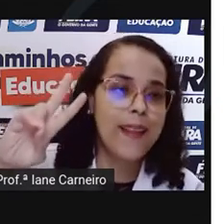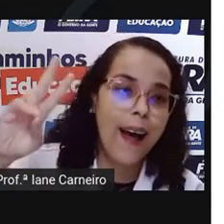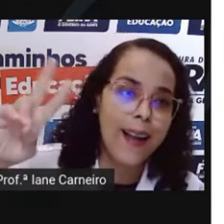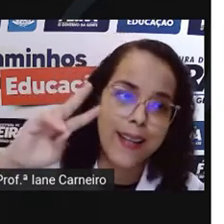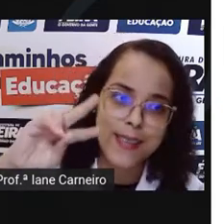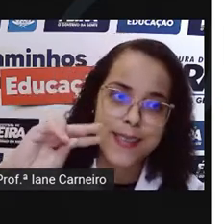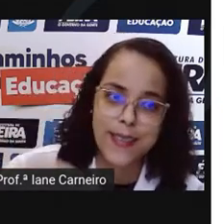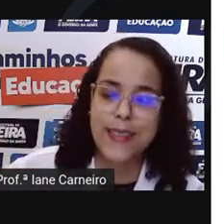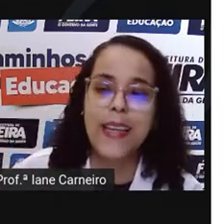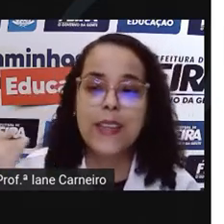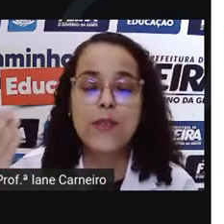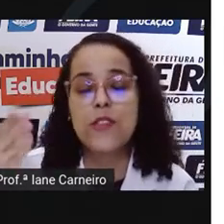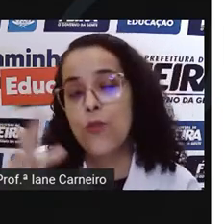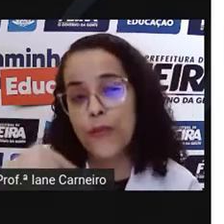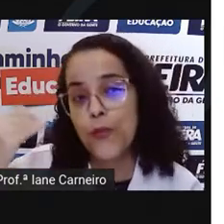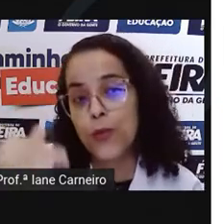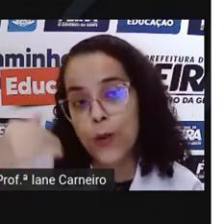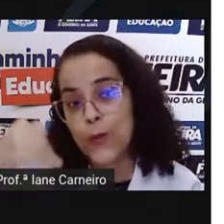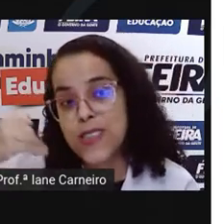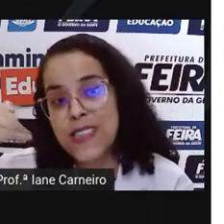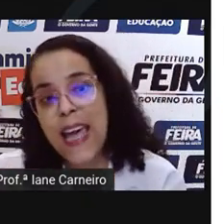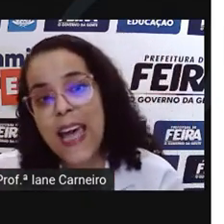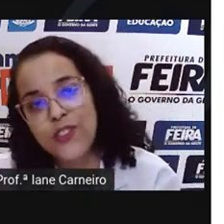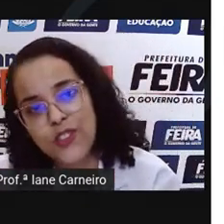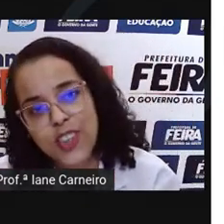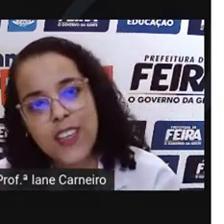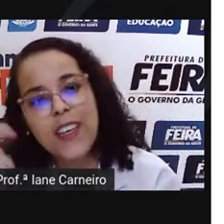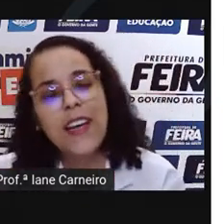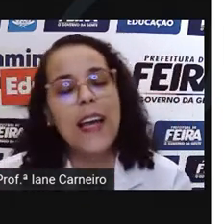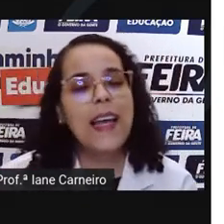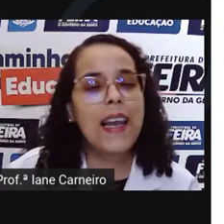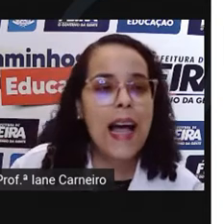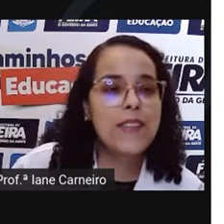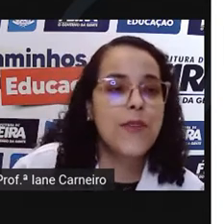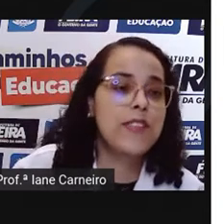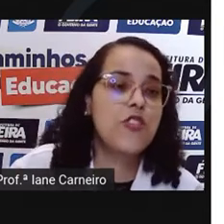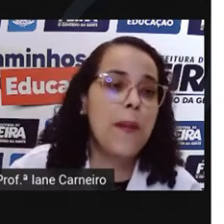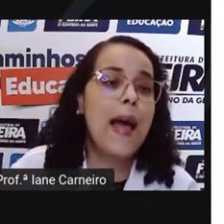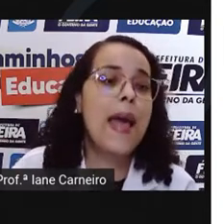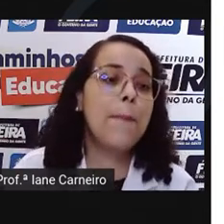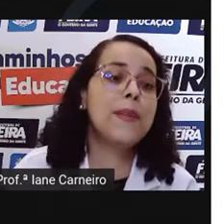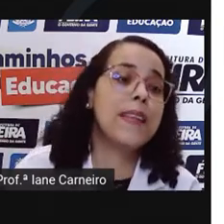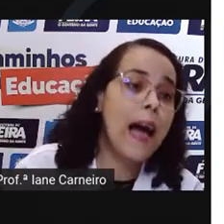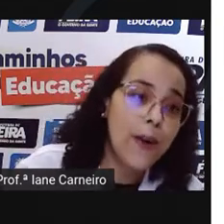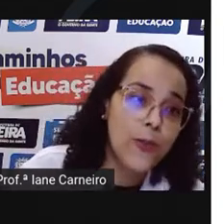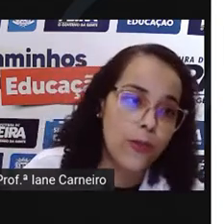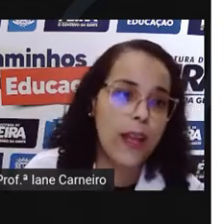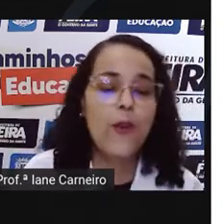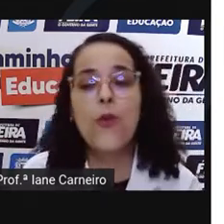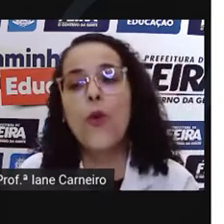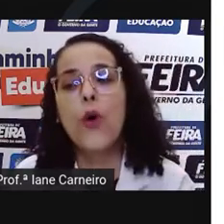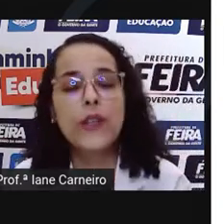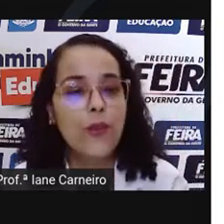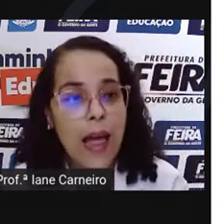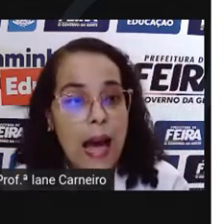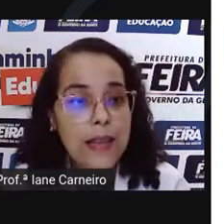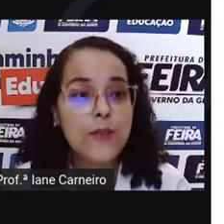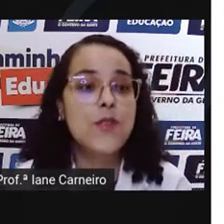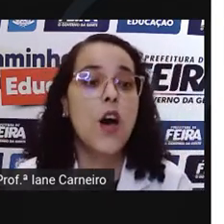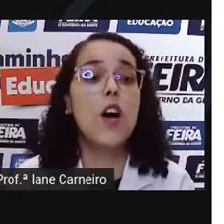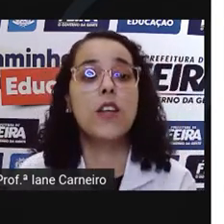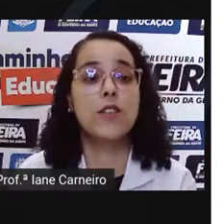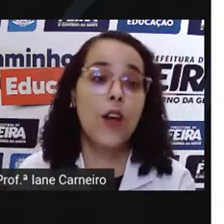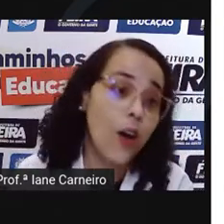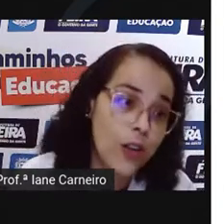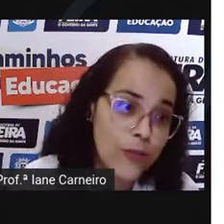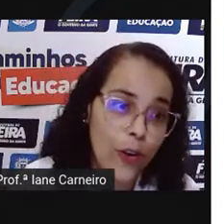sete medalhas, né? Então, se uma figura com sete lados vai se chamar heptágono, né? Com oito